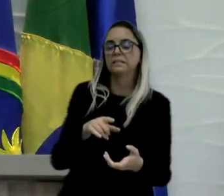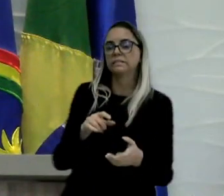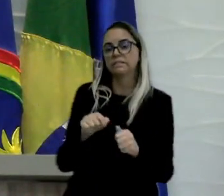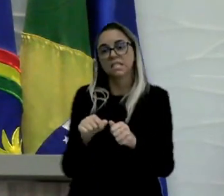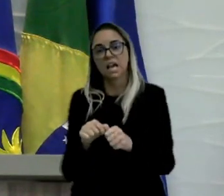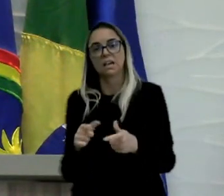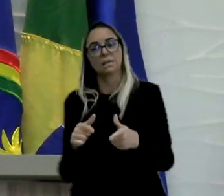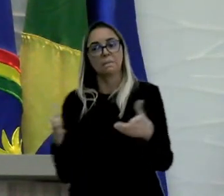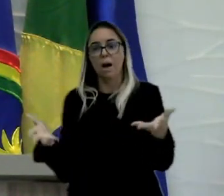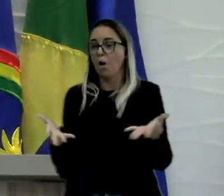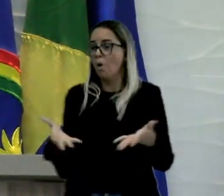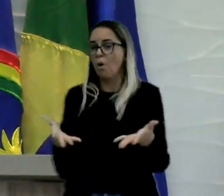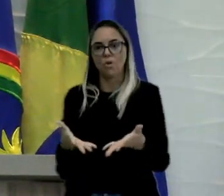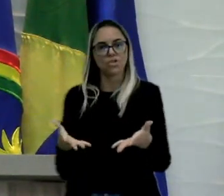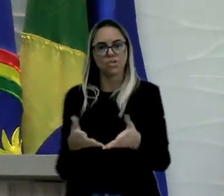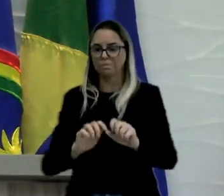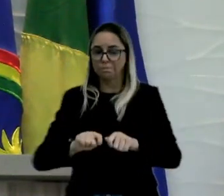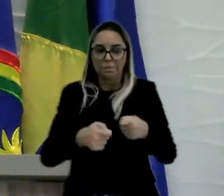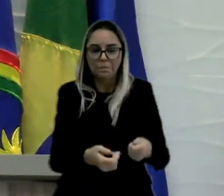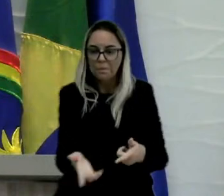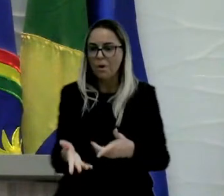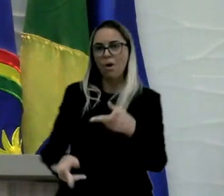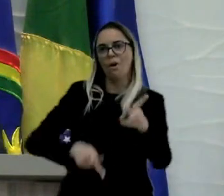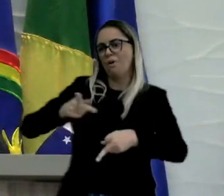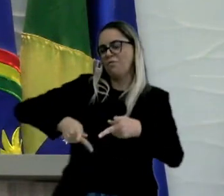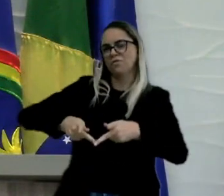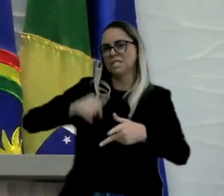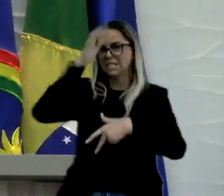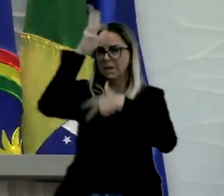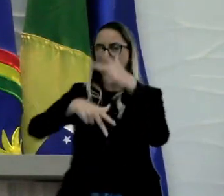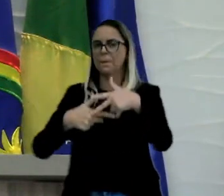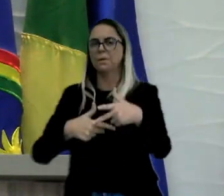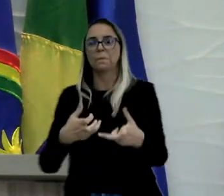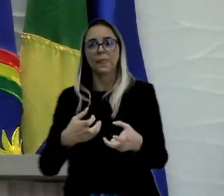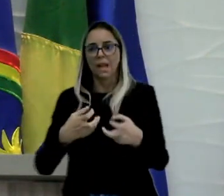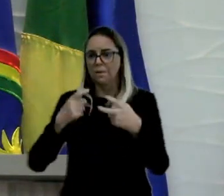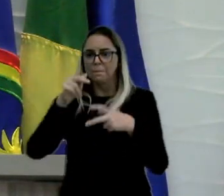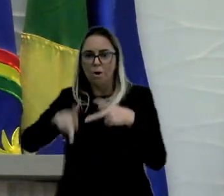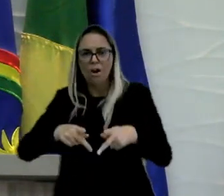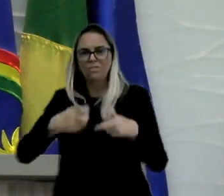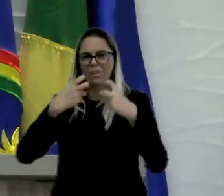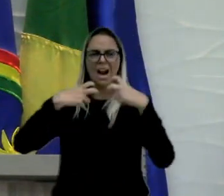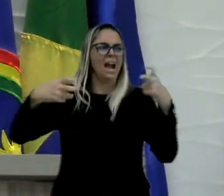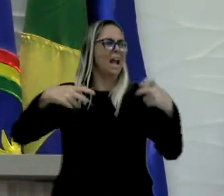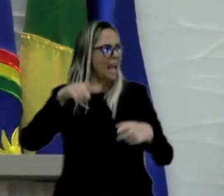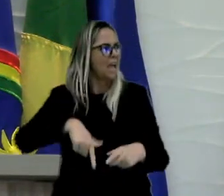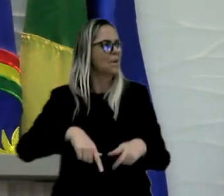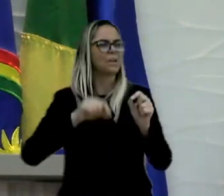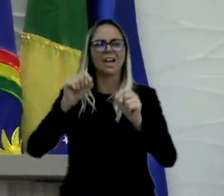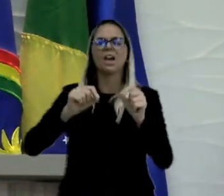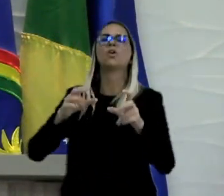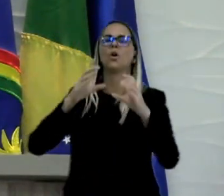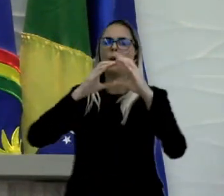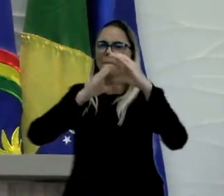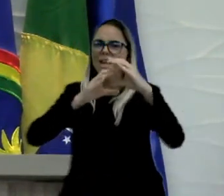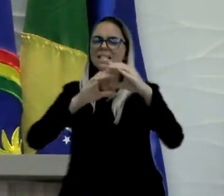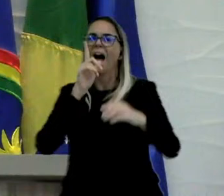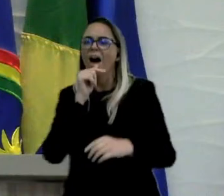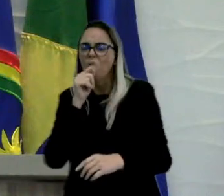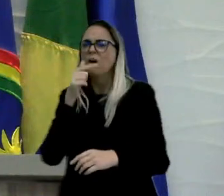hoje a gente tá aqui para defender os interesses do povo do nosso município e a grita do povo é a Compesa a grita do povo é a falta de